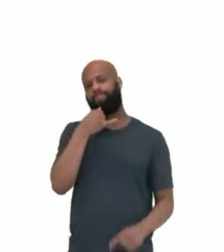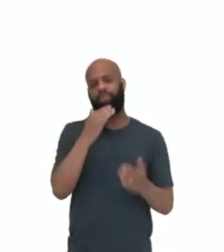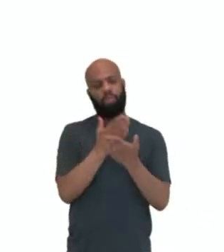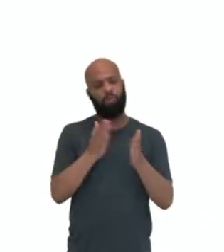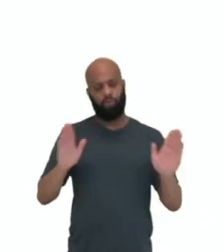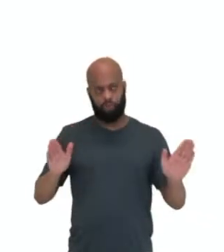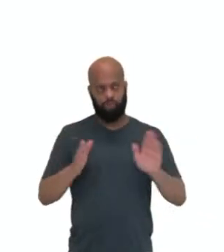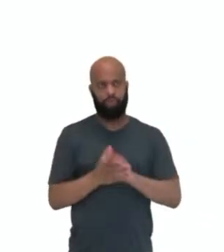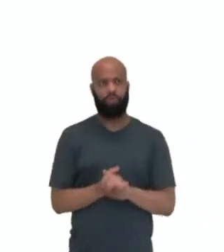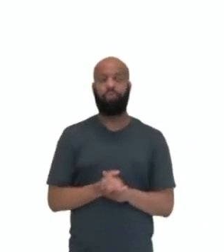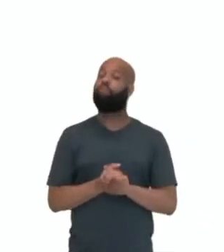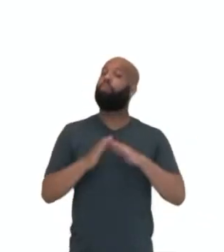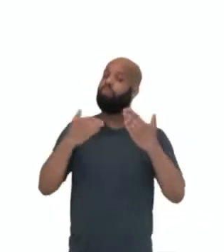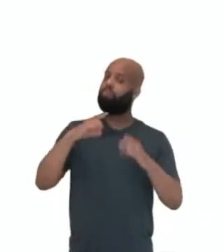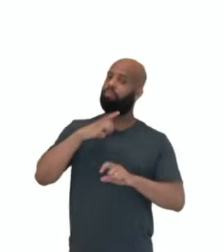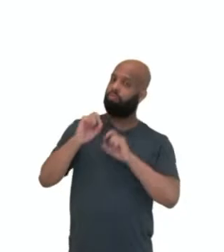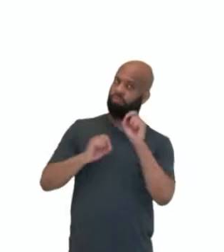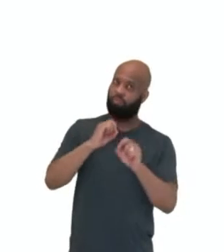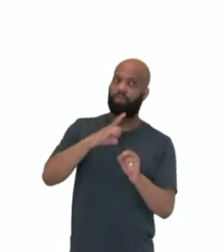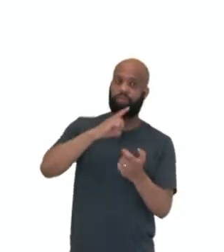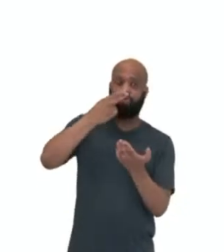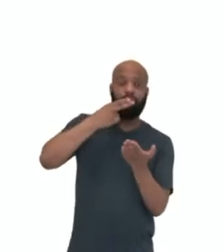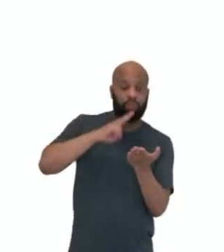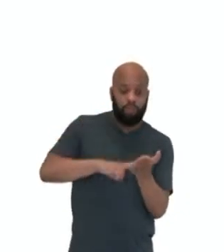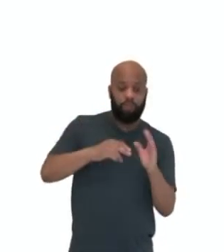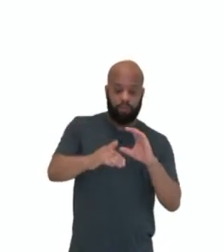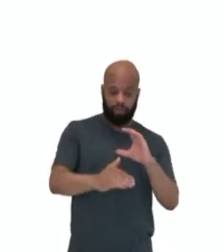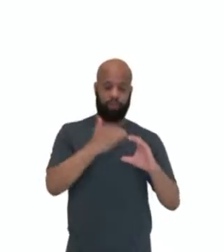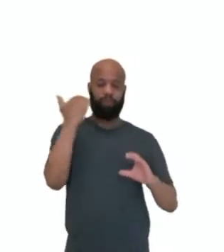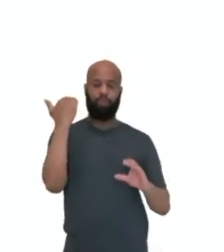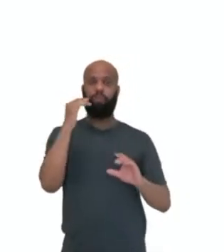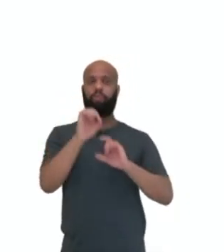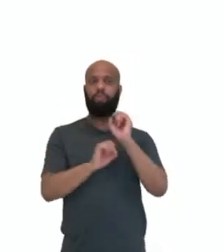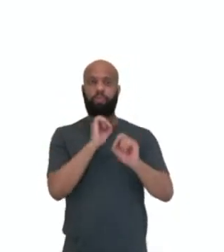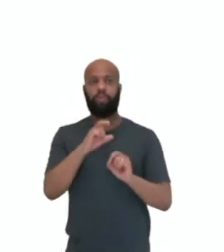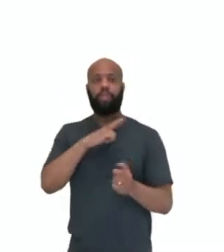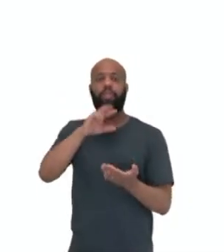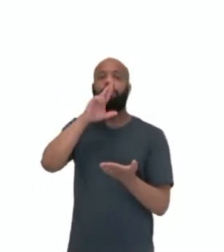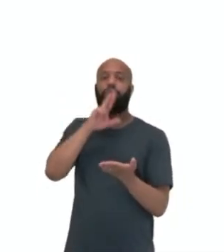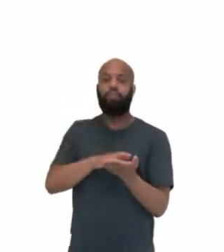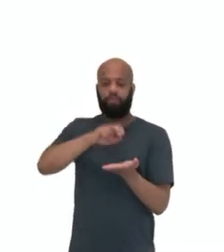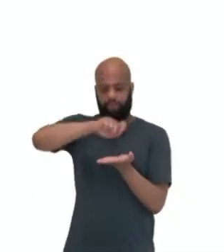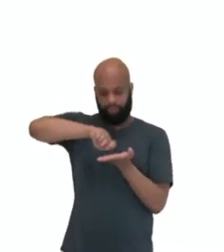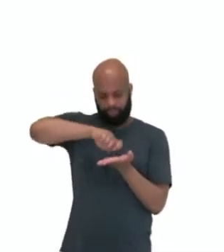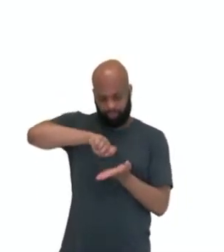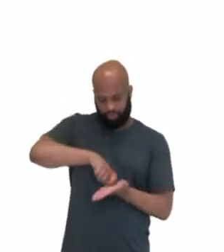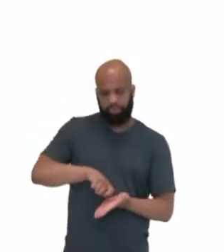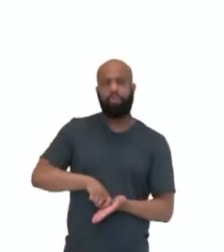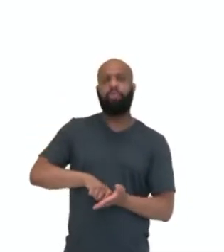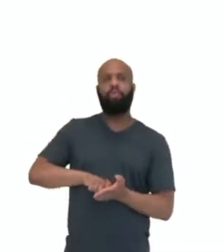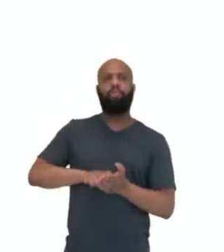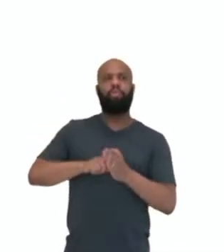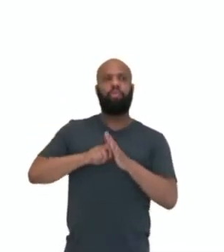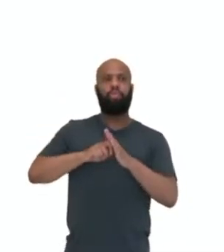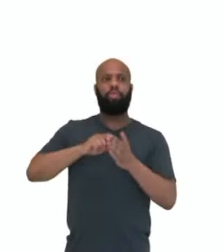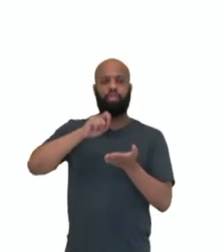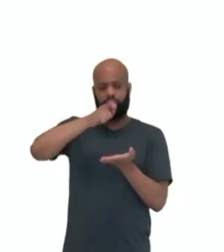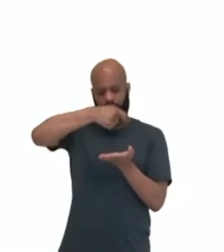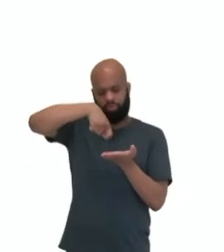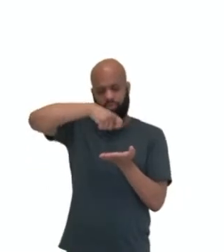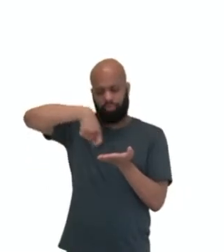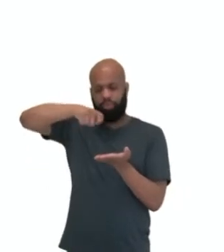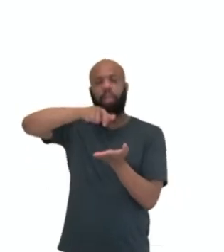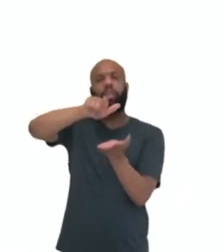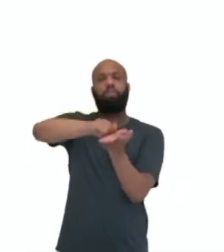findada. As correspondências entregues pelos correios ganham respostas à mão, redigidas no elegante